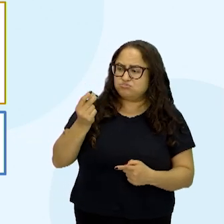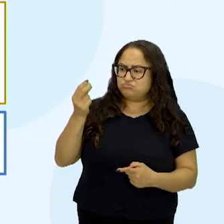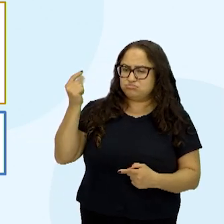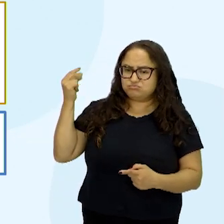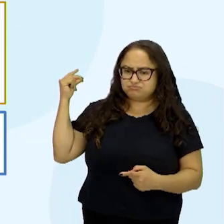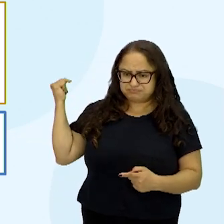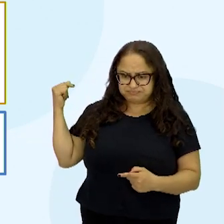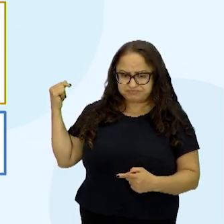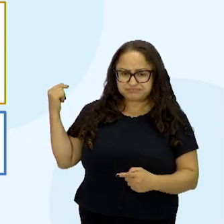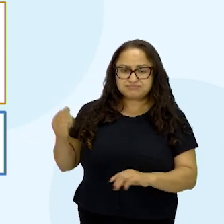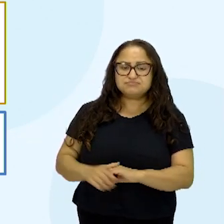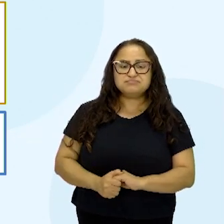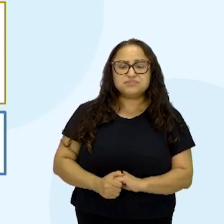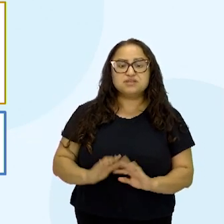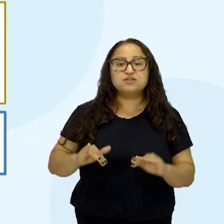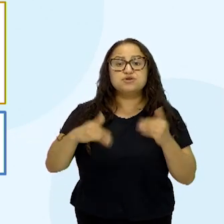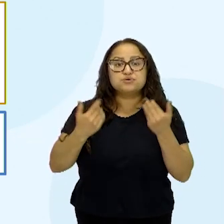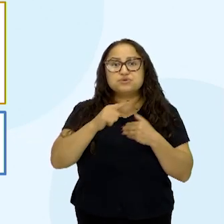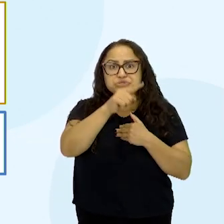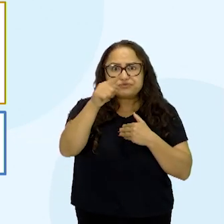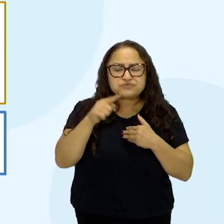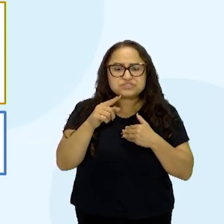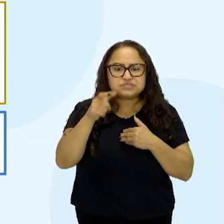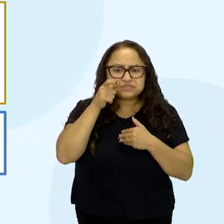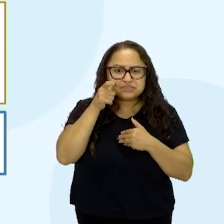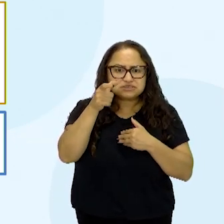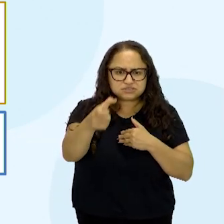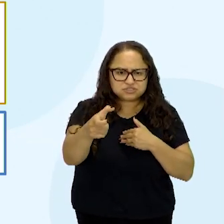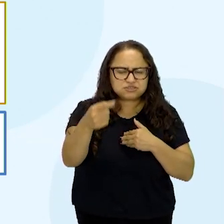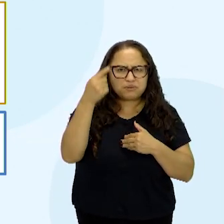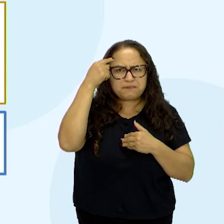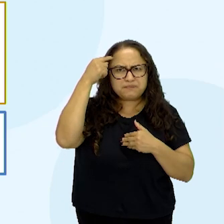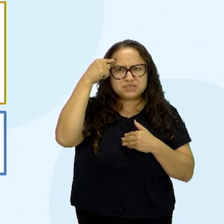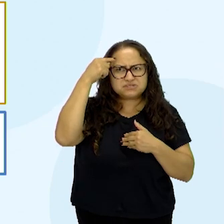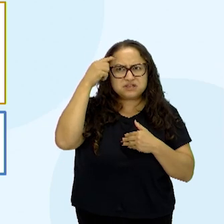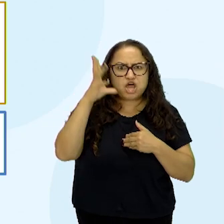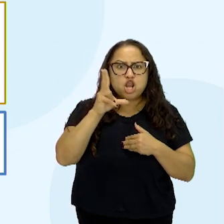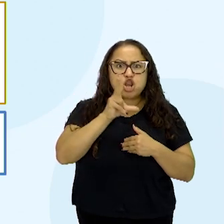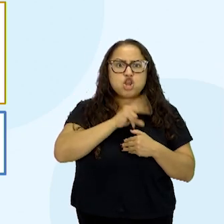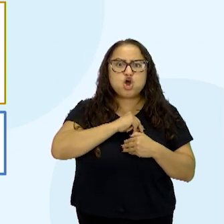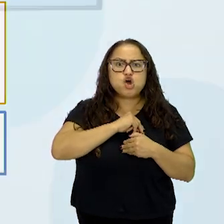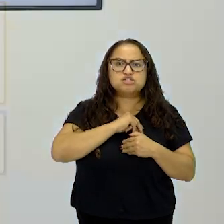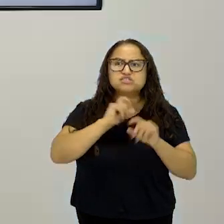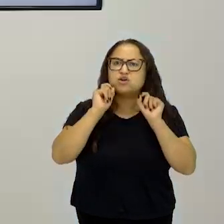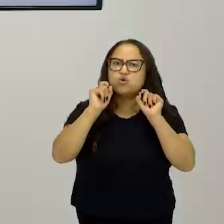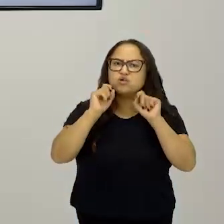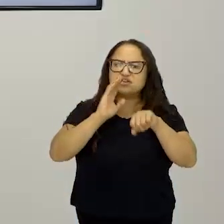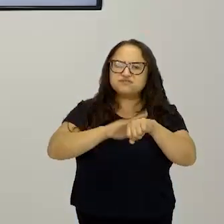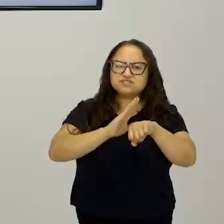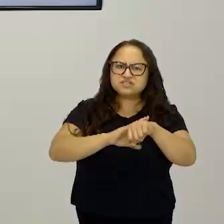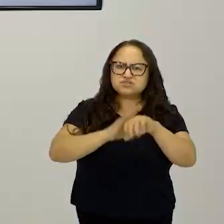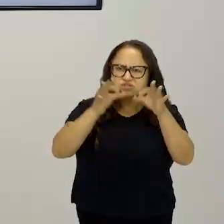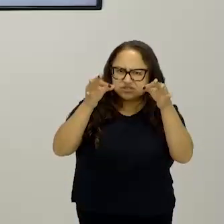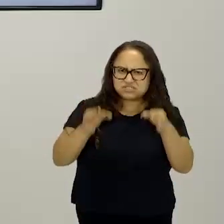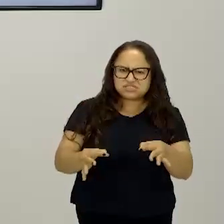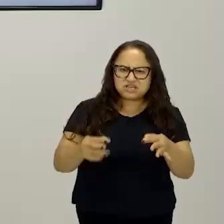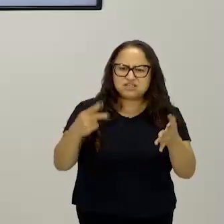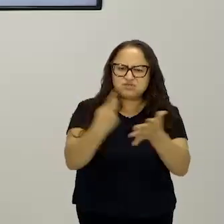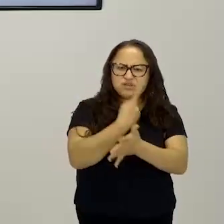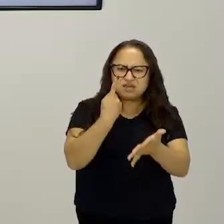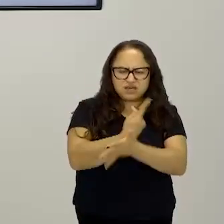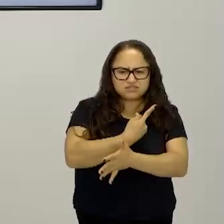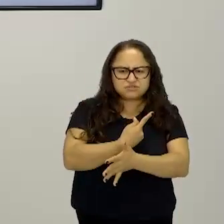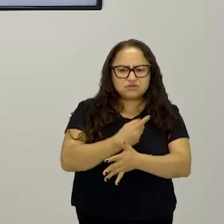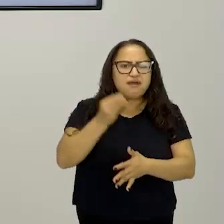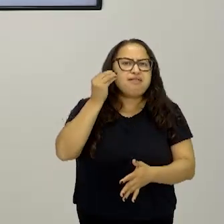atrás. E quando vocês assistirem esse filme, vocês vão pensar um pouquinho, uau, o que ela está fazendo? Está certo ou está errado? Tentem assistir esse vídeo